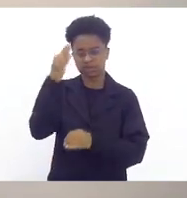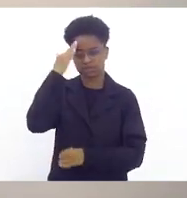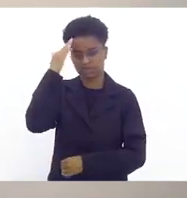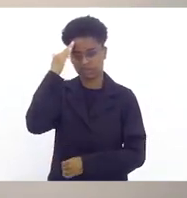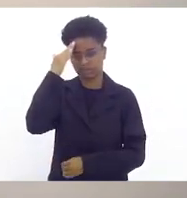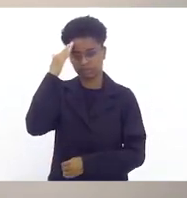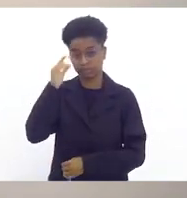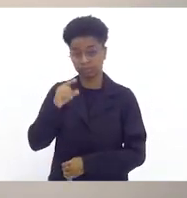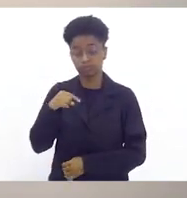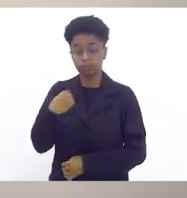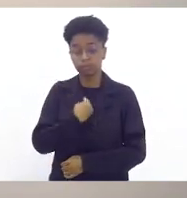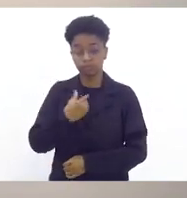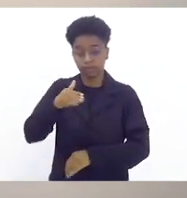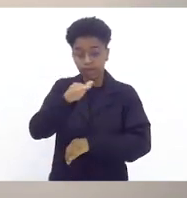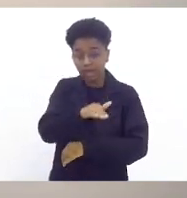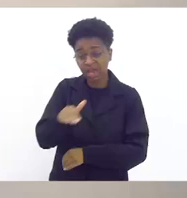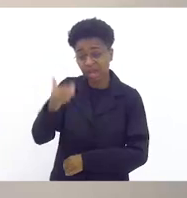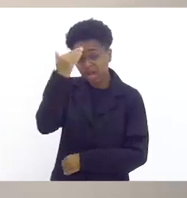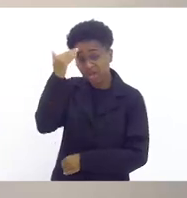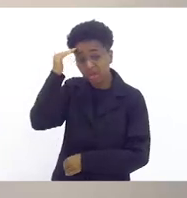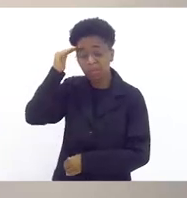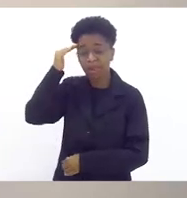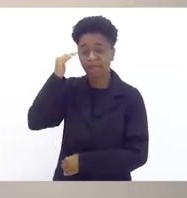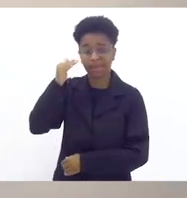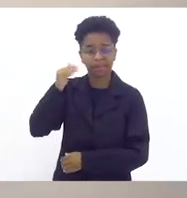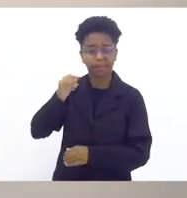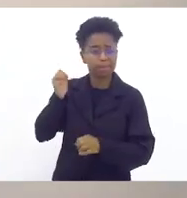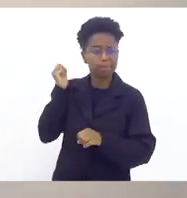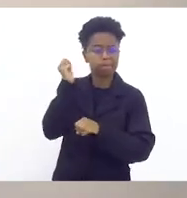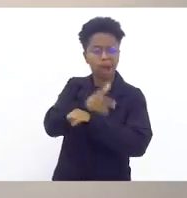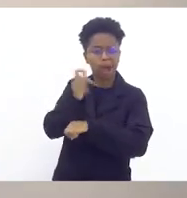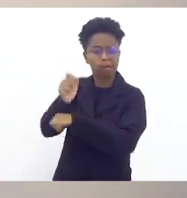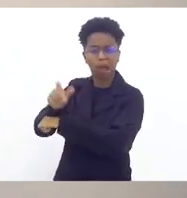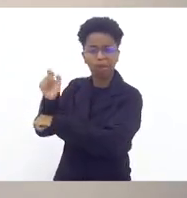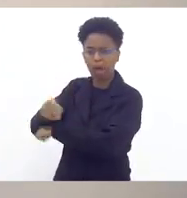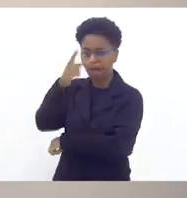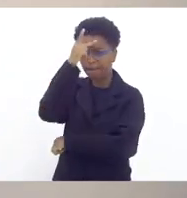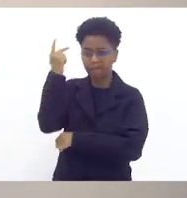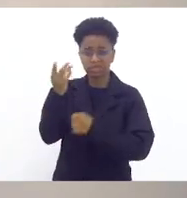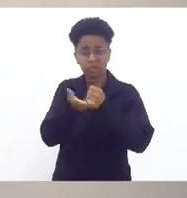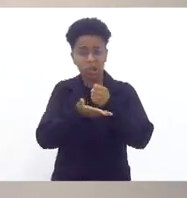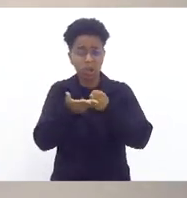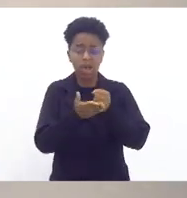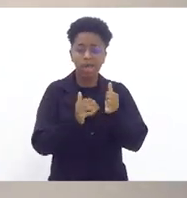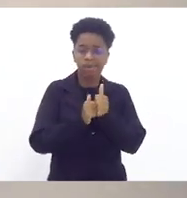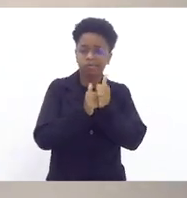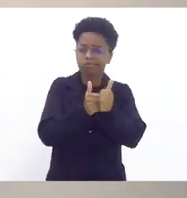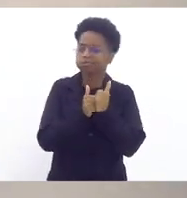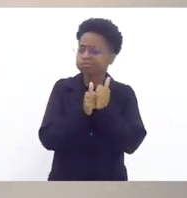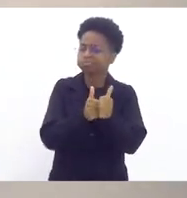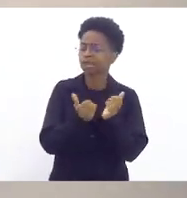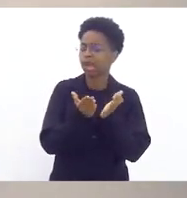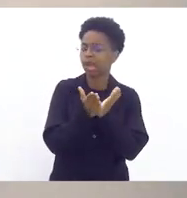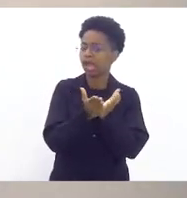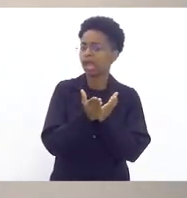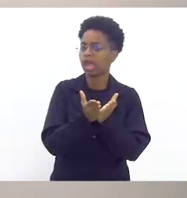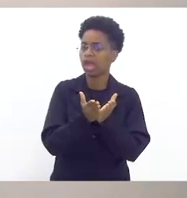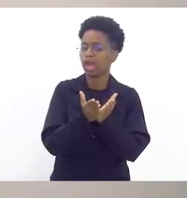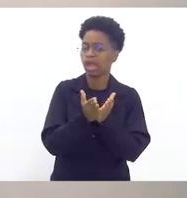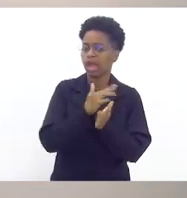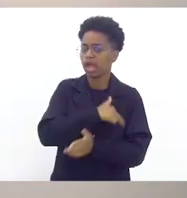nossos candomblés são invadidos constantemente por fundamentalistas religiosos em aliança com